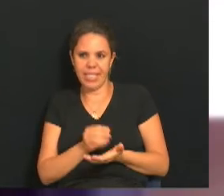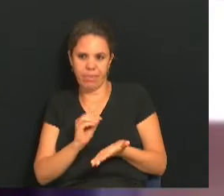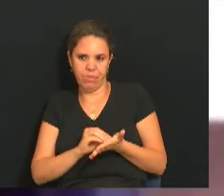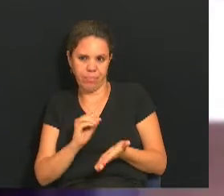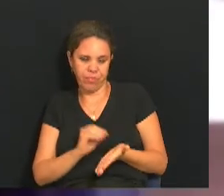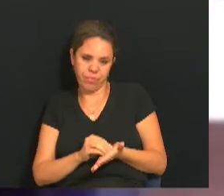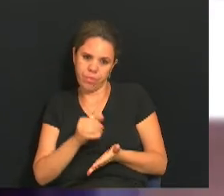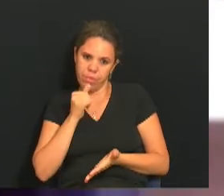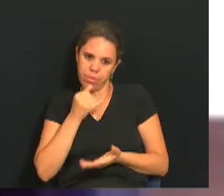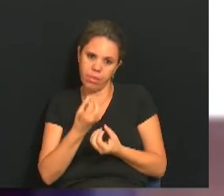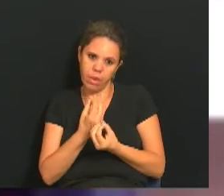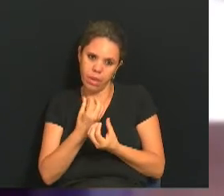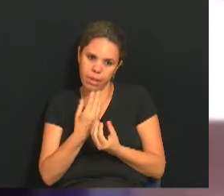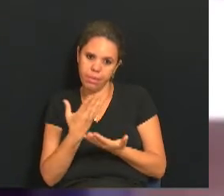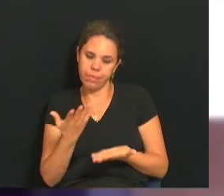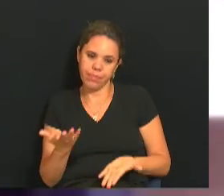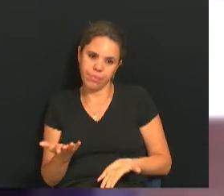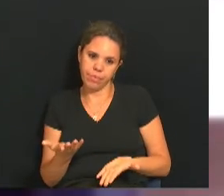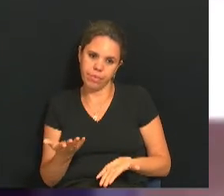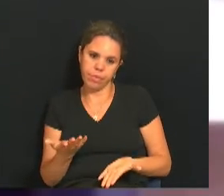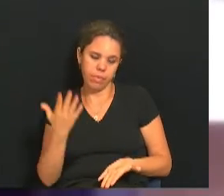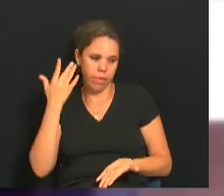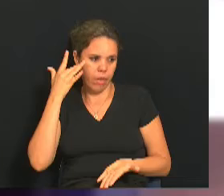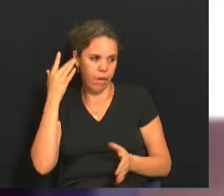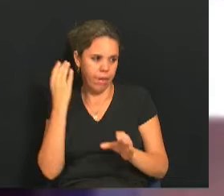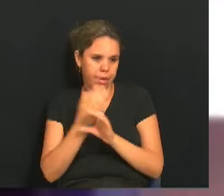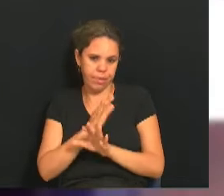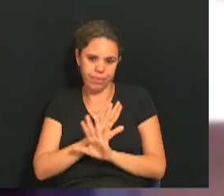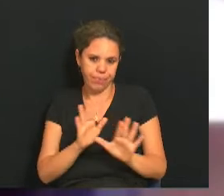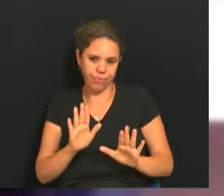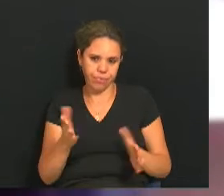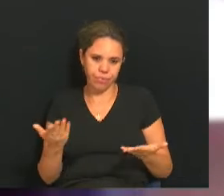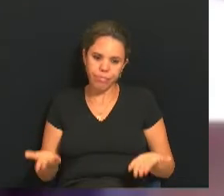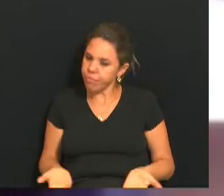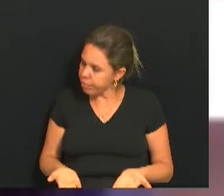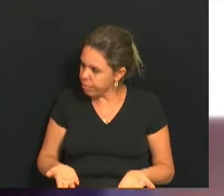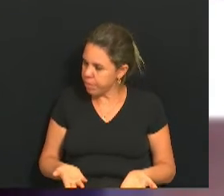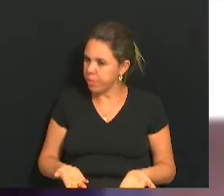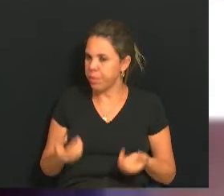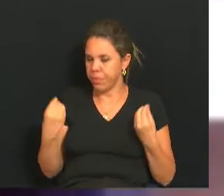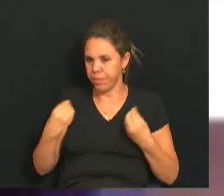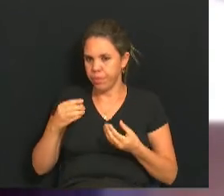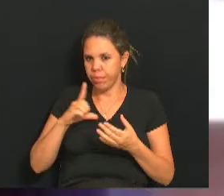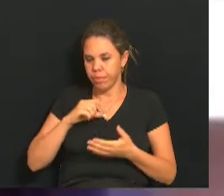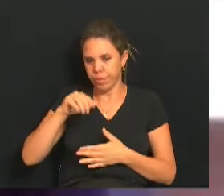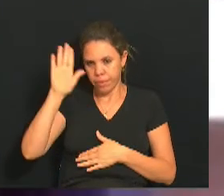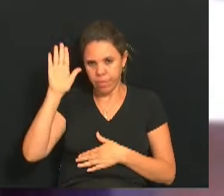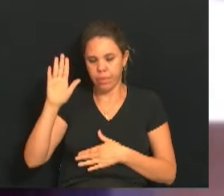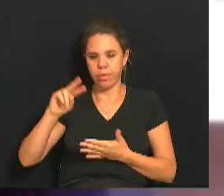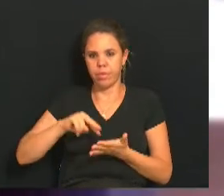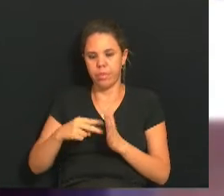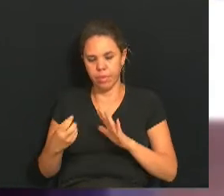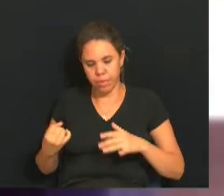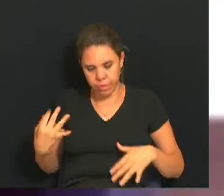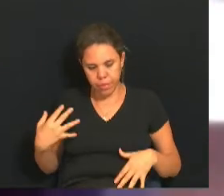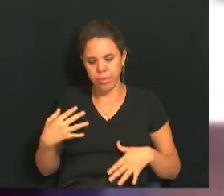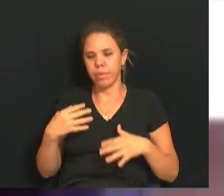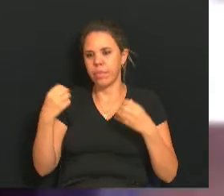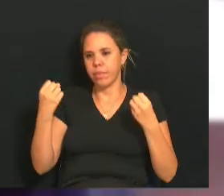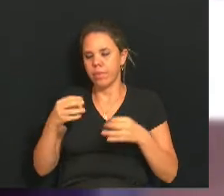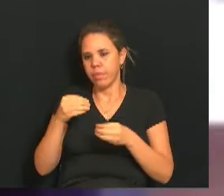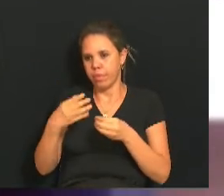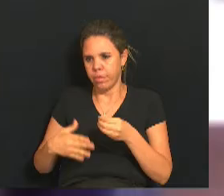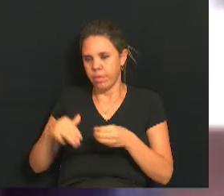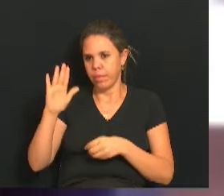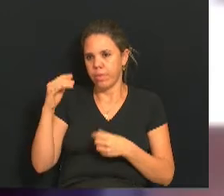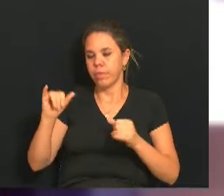possa dar margem para ser mal compreendido e ter duplo sentido. Porque quem vai acabar sofrendo